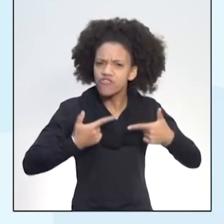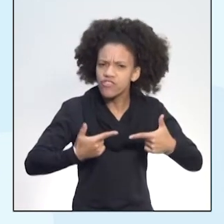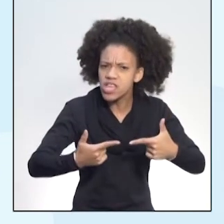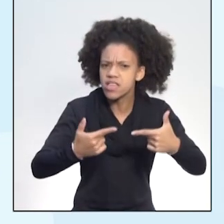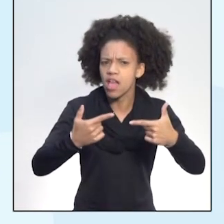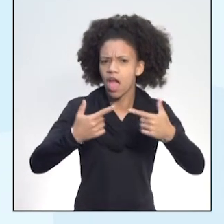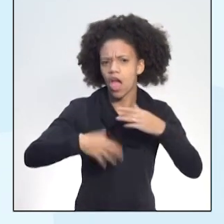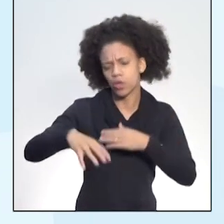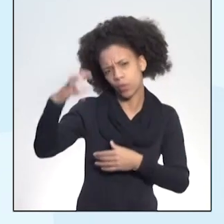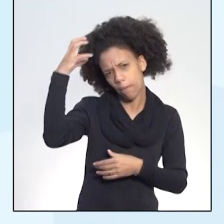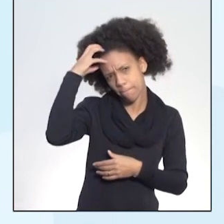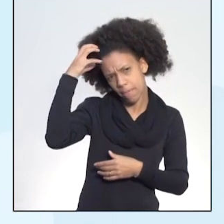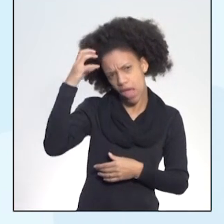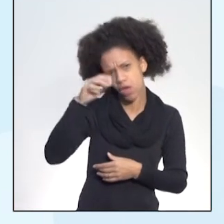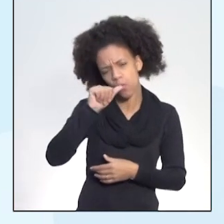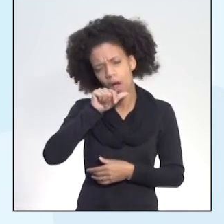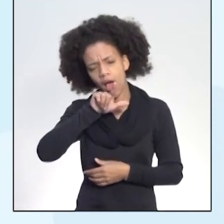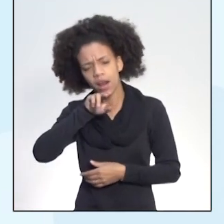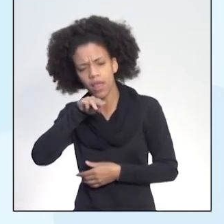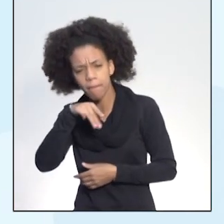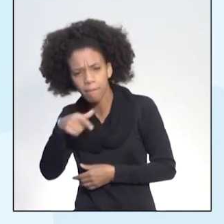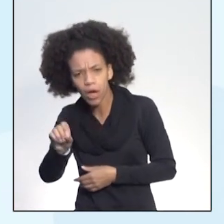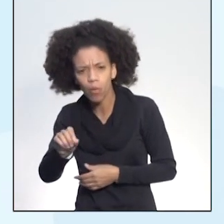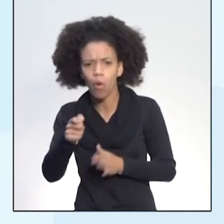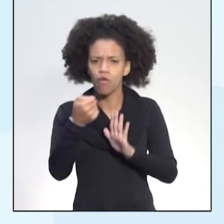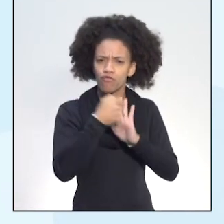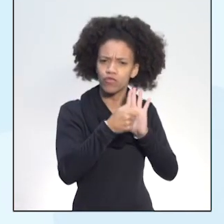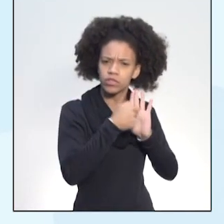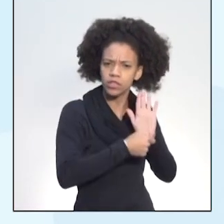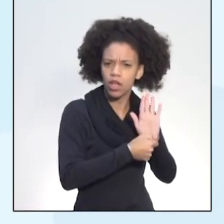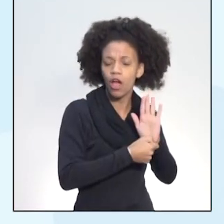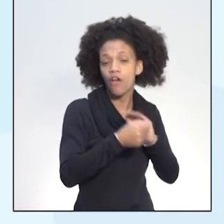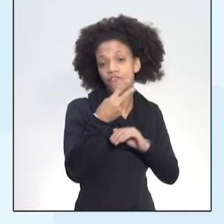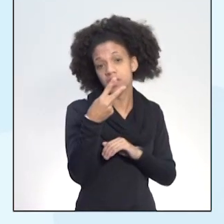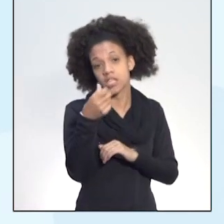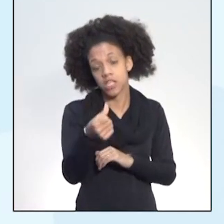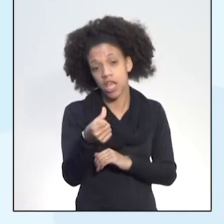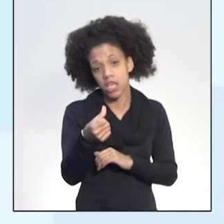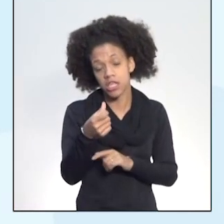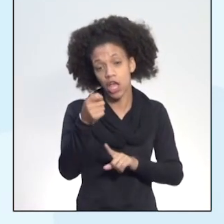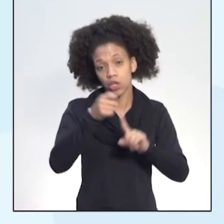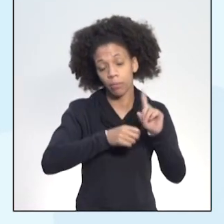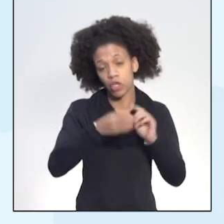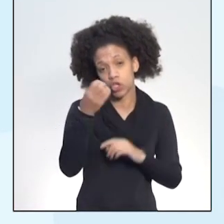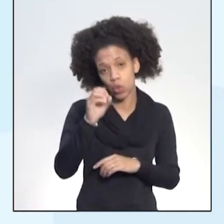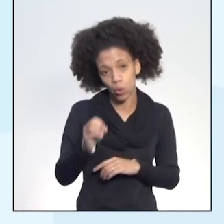Império Alemão foi assinada em 26 de outubro de